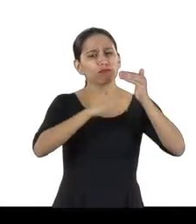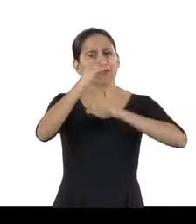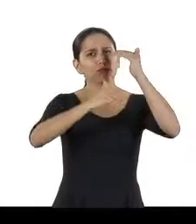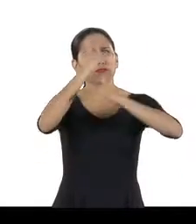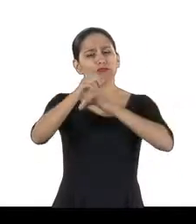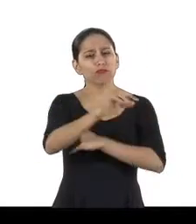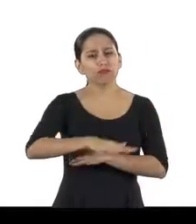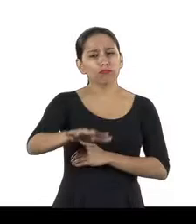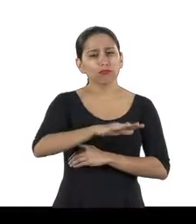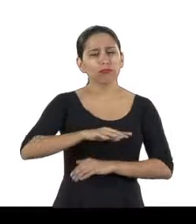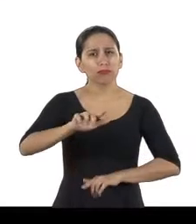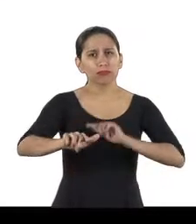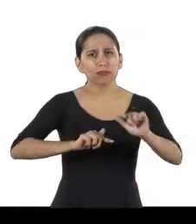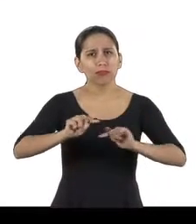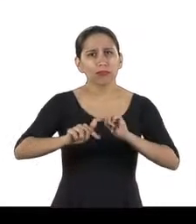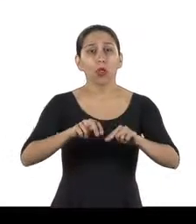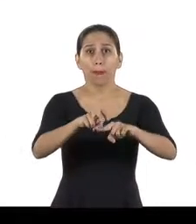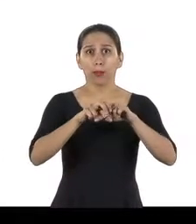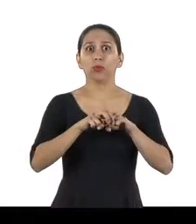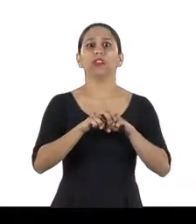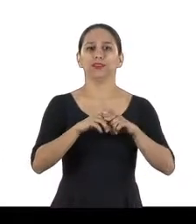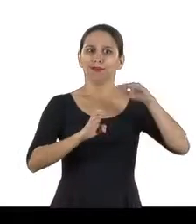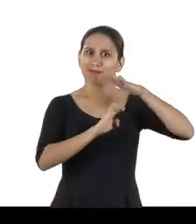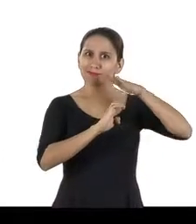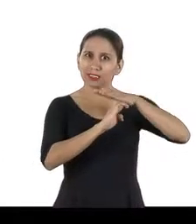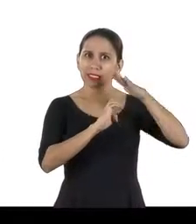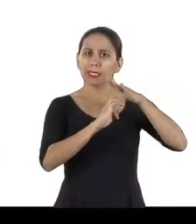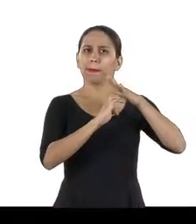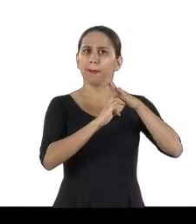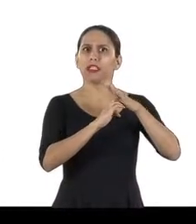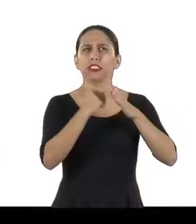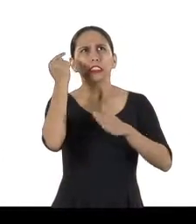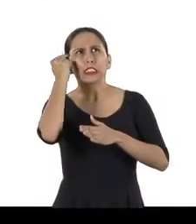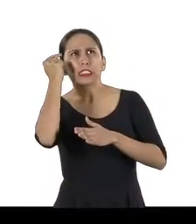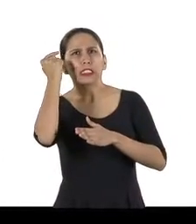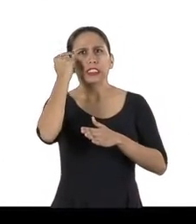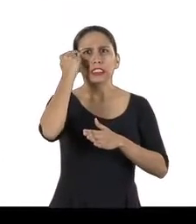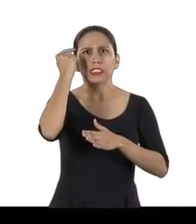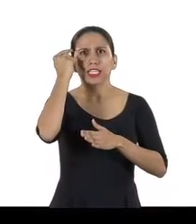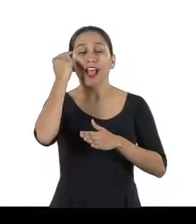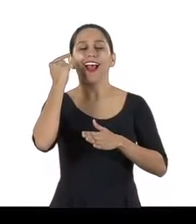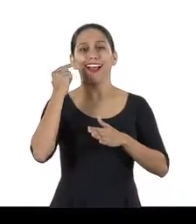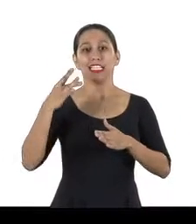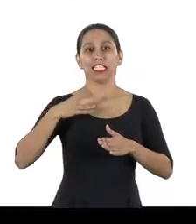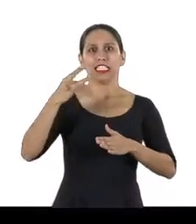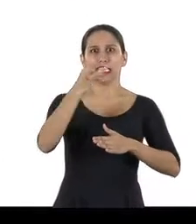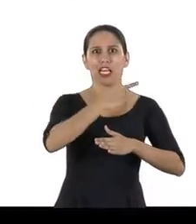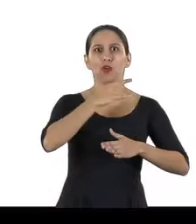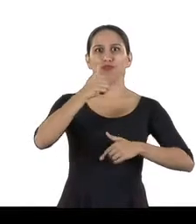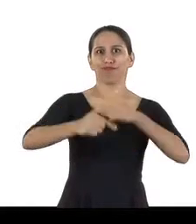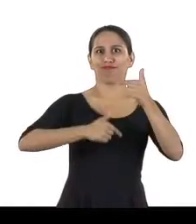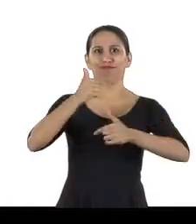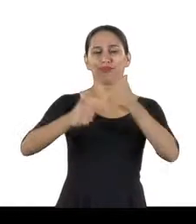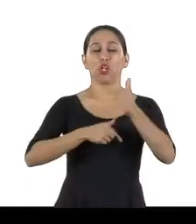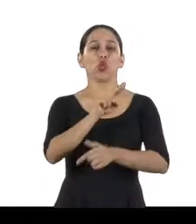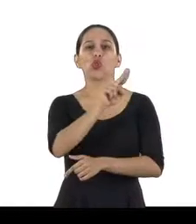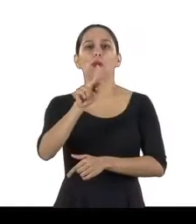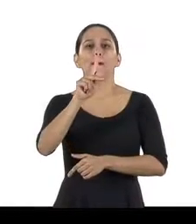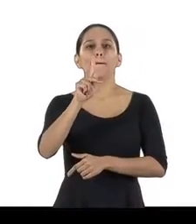Por isso, toda empresa deve colocar em prática um programa de controle médico de saúde ocupacional, mais conhecido como